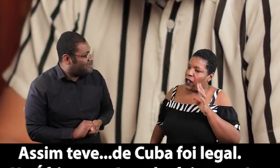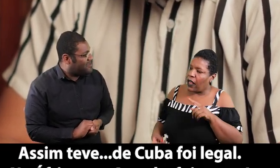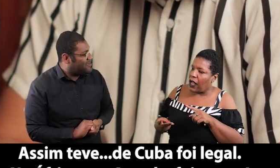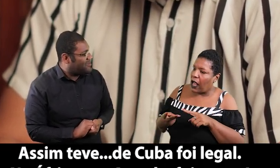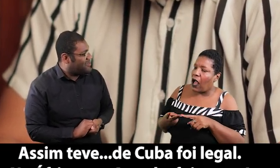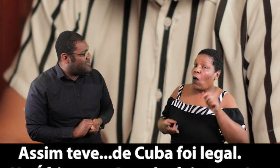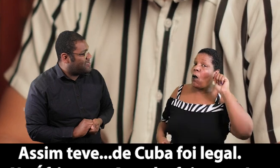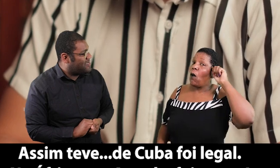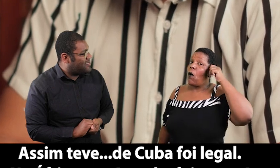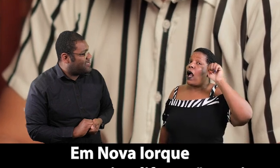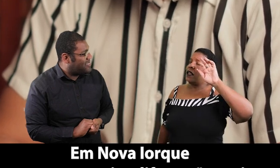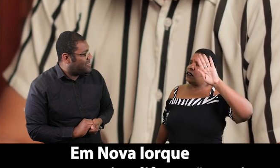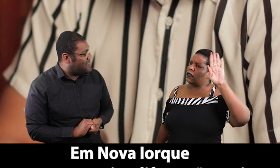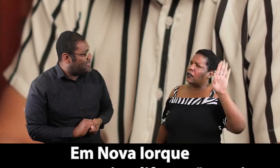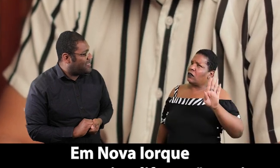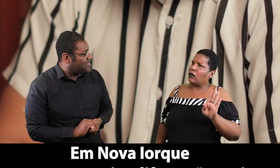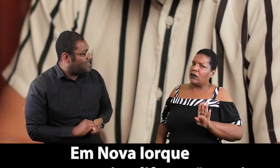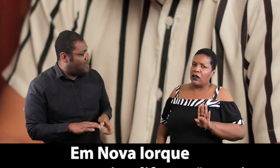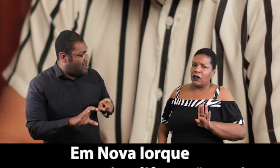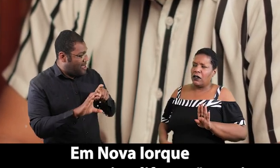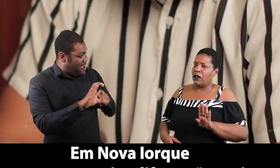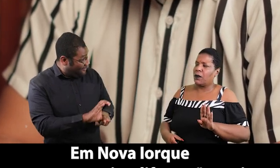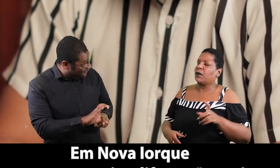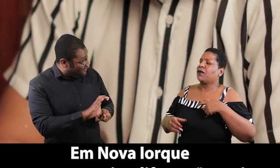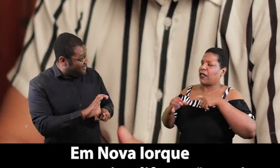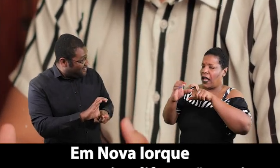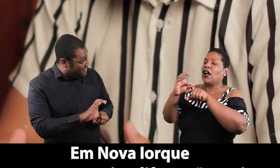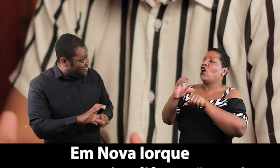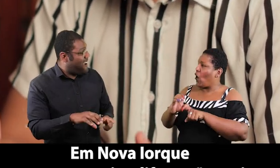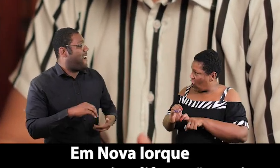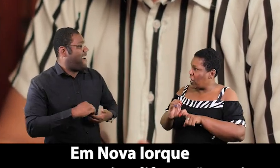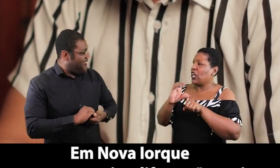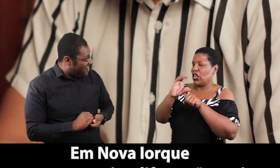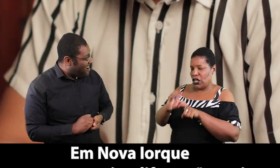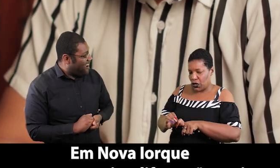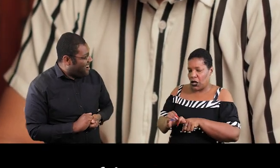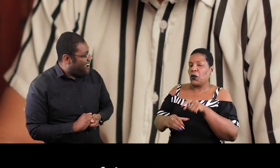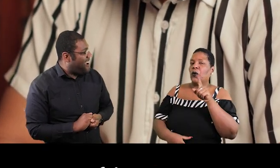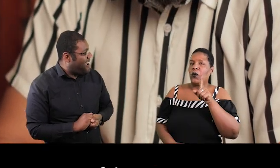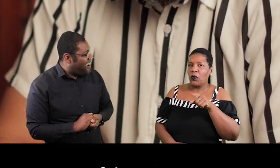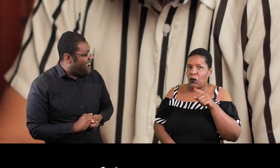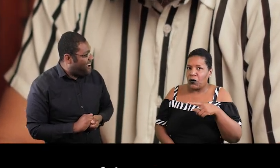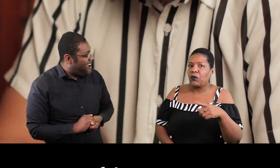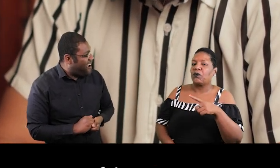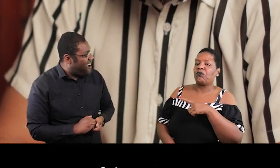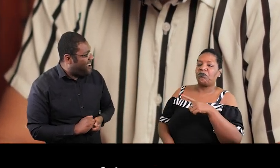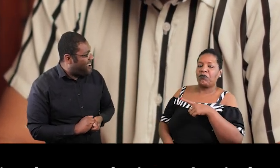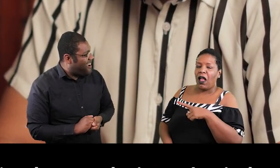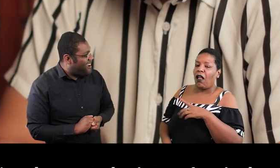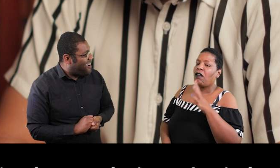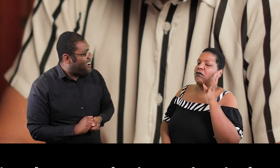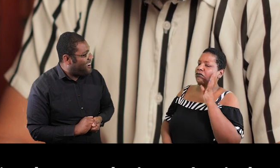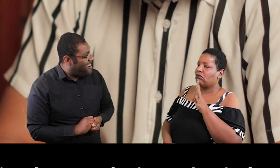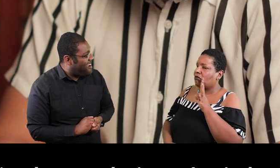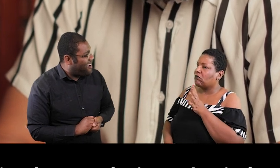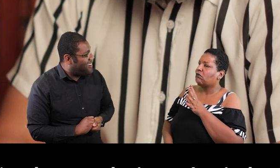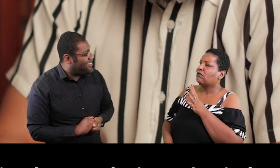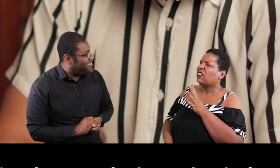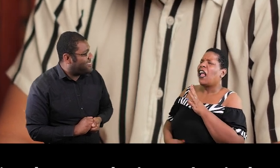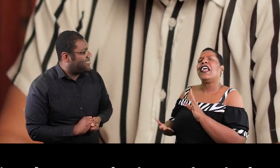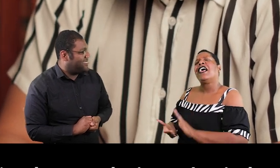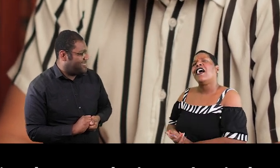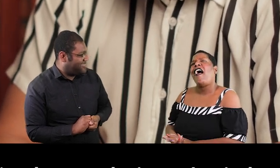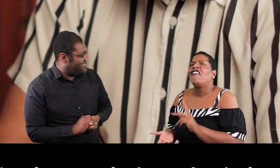Na África, em Angola, foi massa. Nova York, porque é muito diferentão, assim, foi massa. Então, acho que